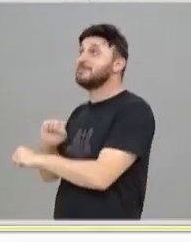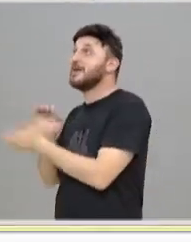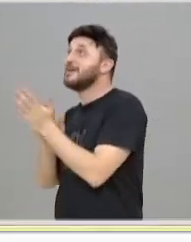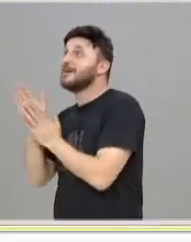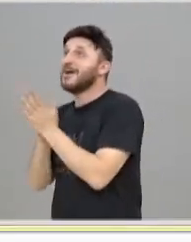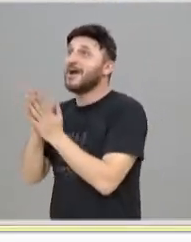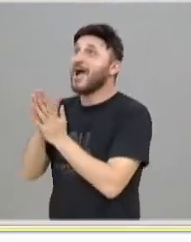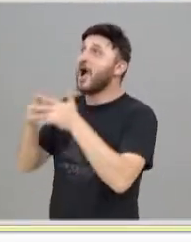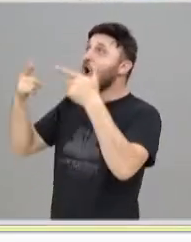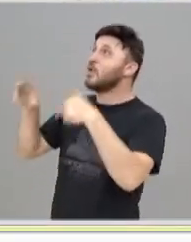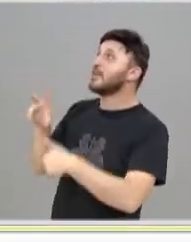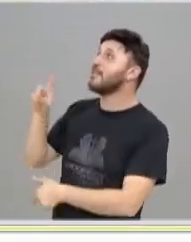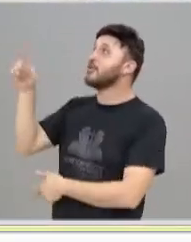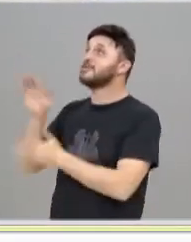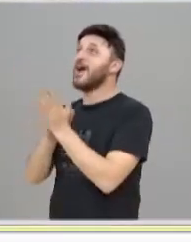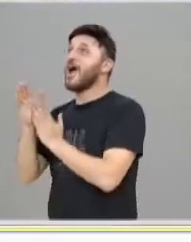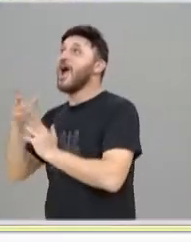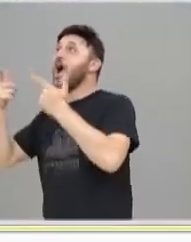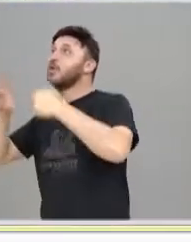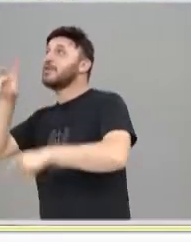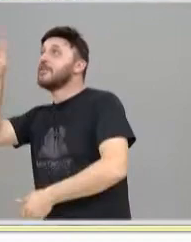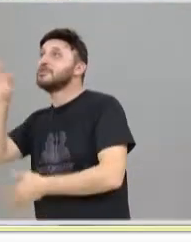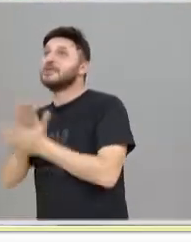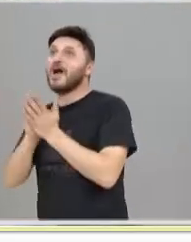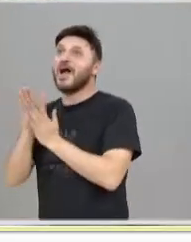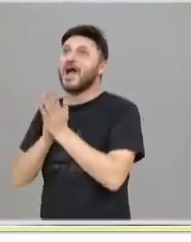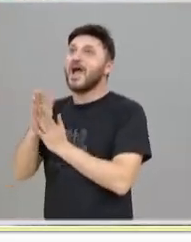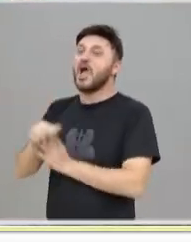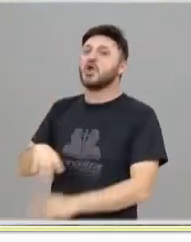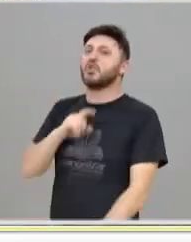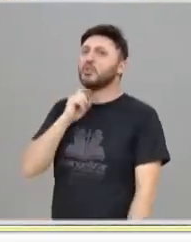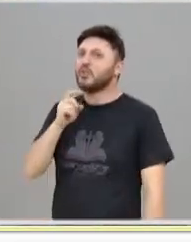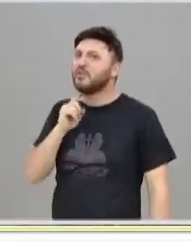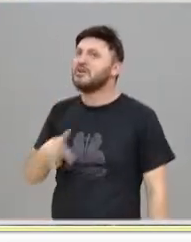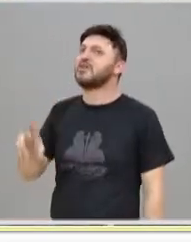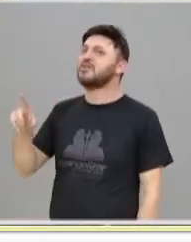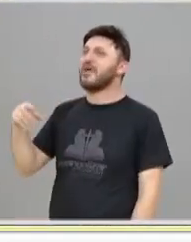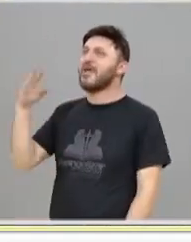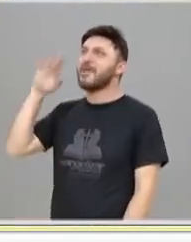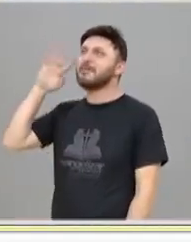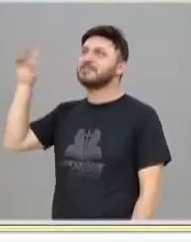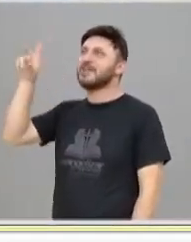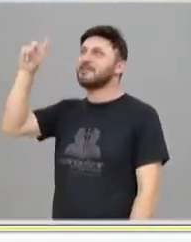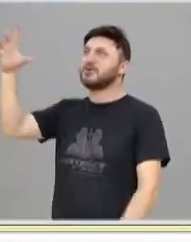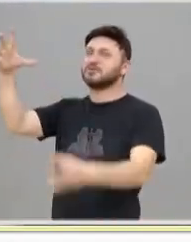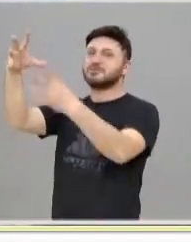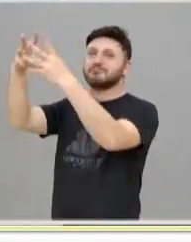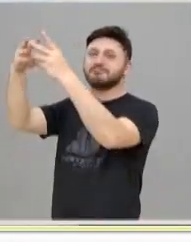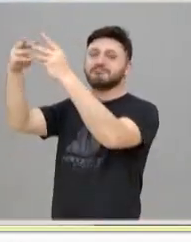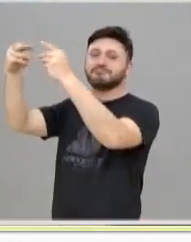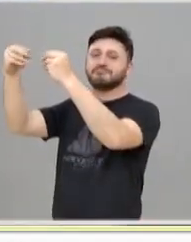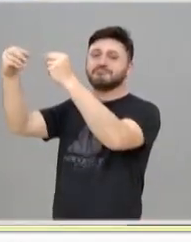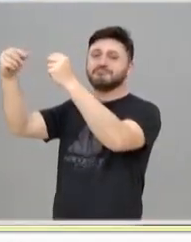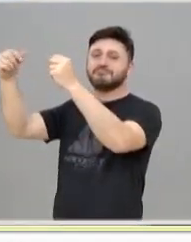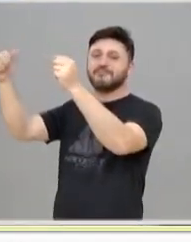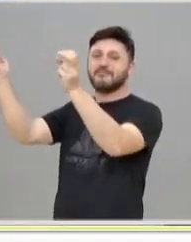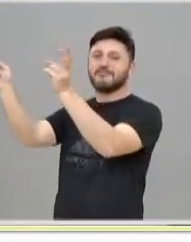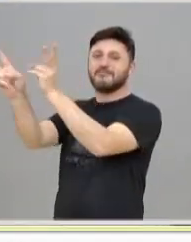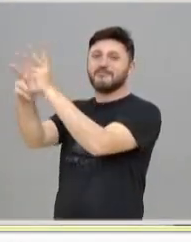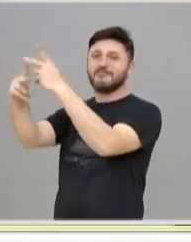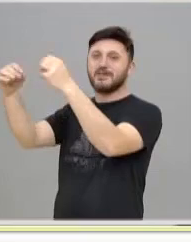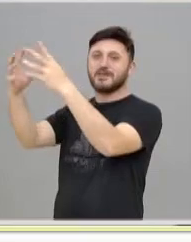Eu duvido que Elias imaginava que Deus viria no sereno, eu duvido que às vezes a gente